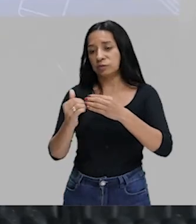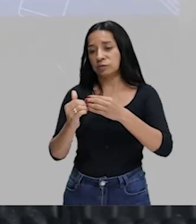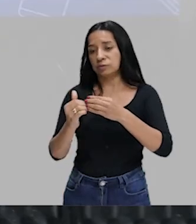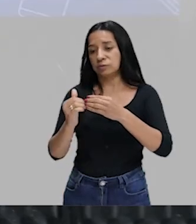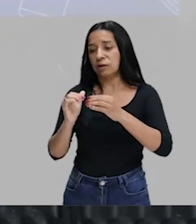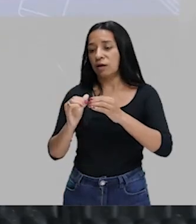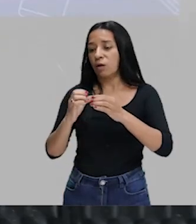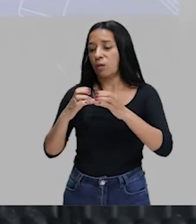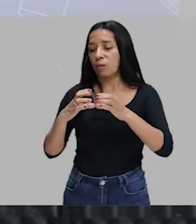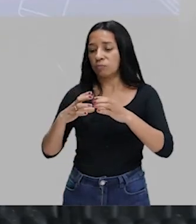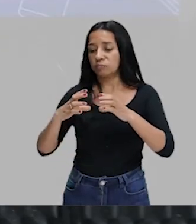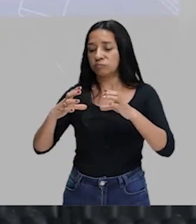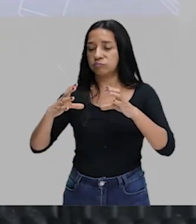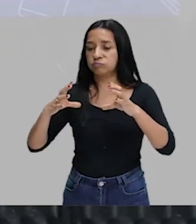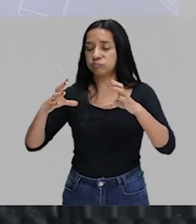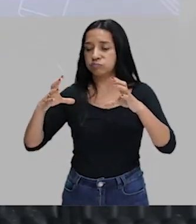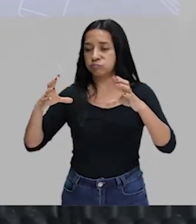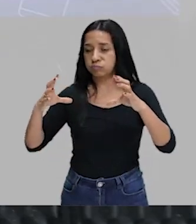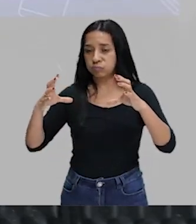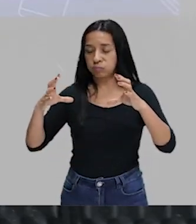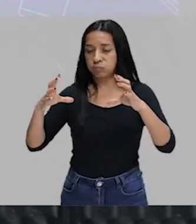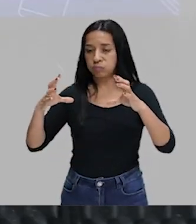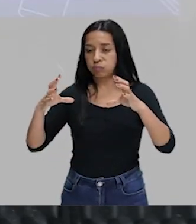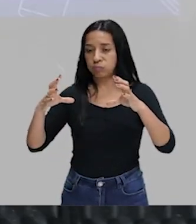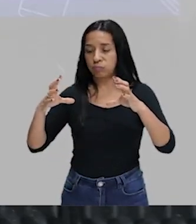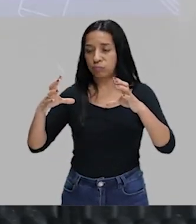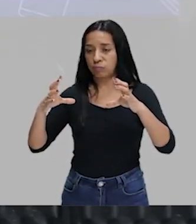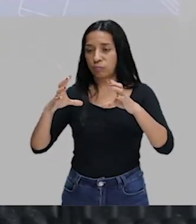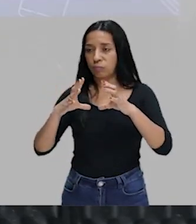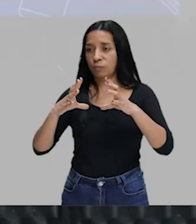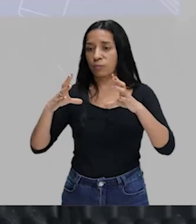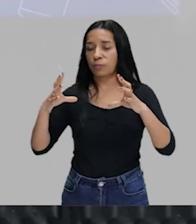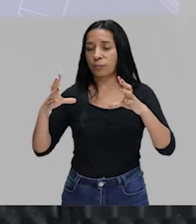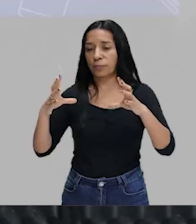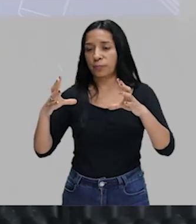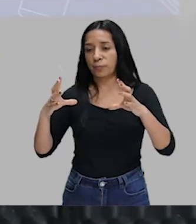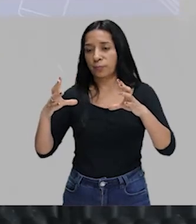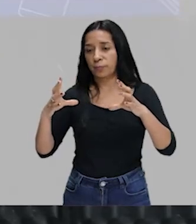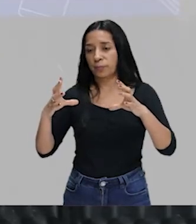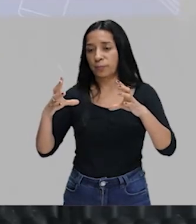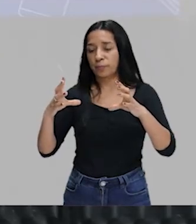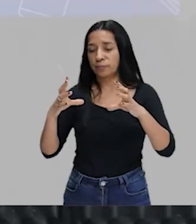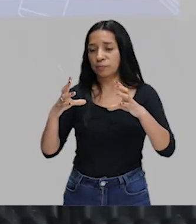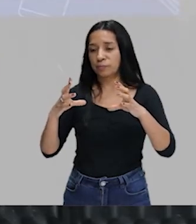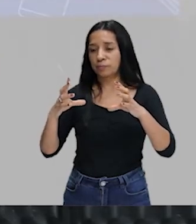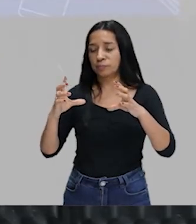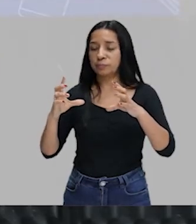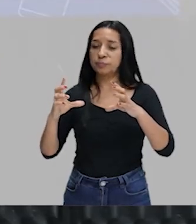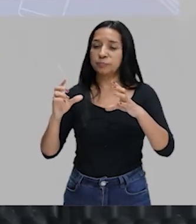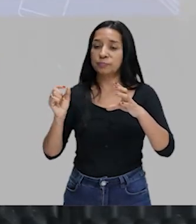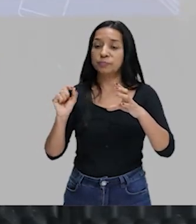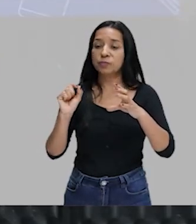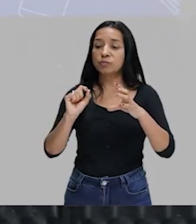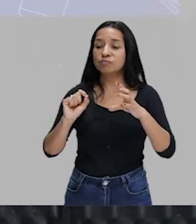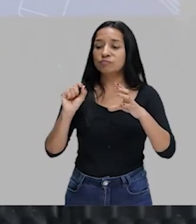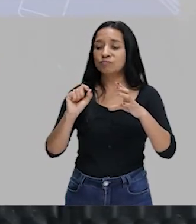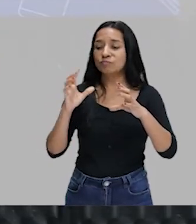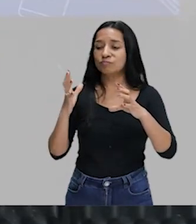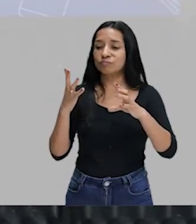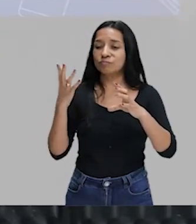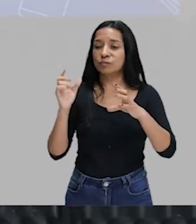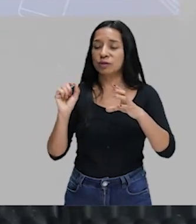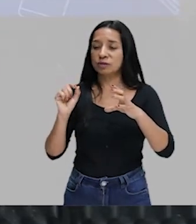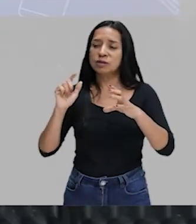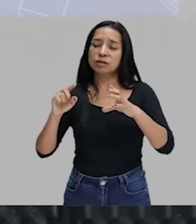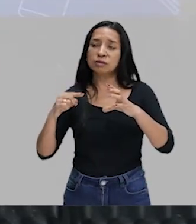seu volume, né? Vai chegar aí próximo, né? O volume dele vai chegar aí próximo à órbita de Marte, ok?